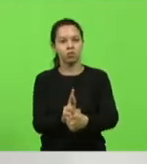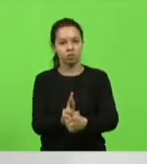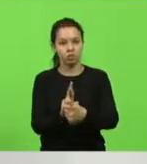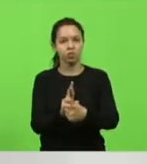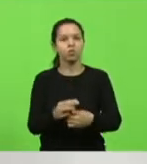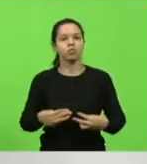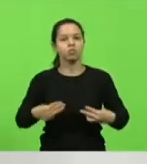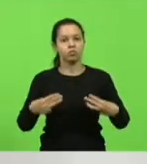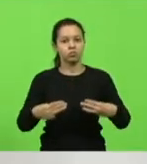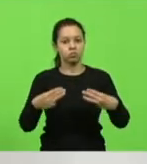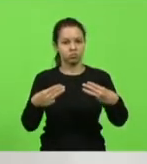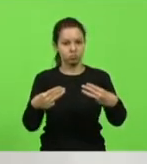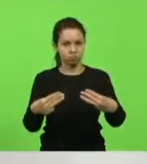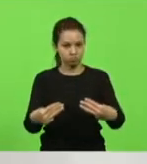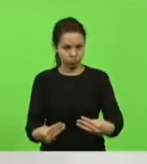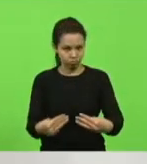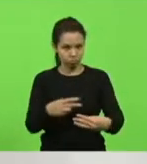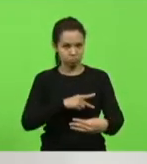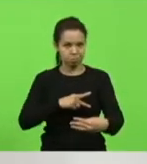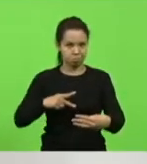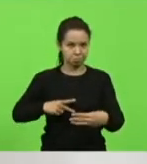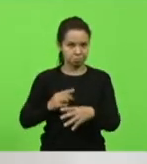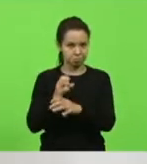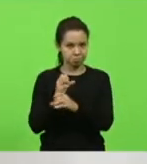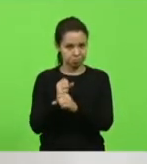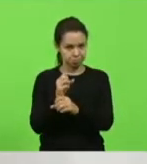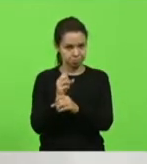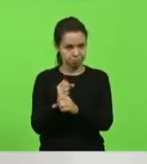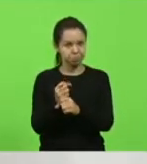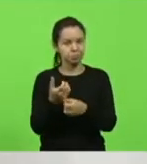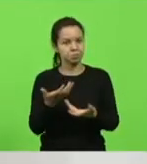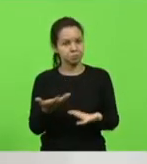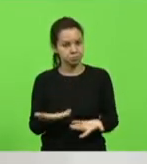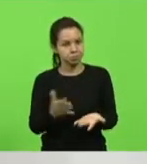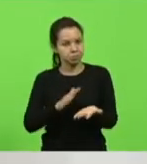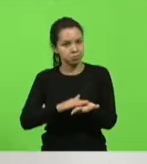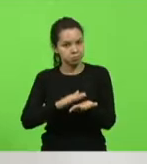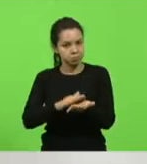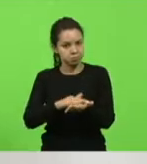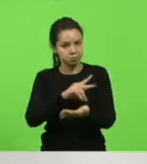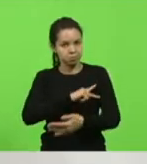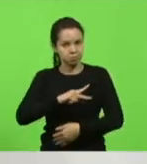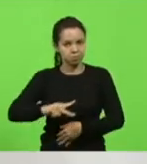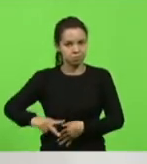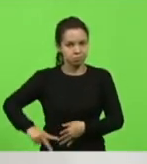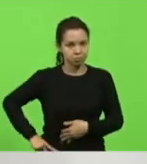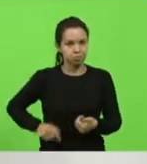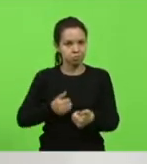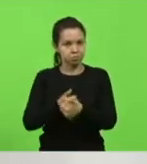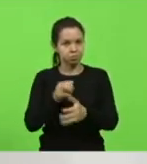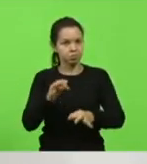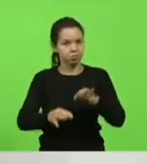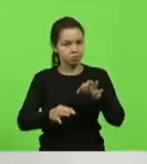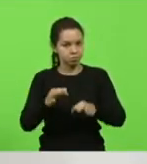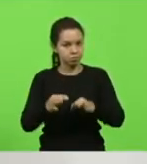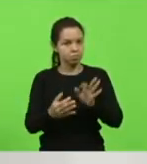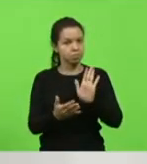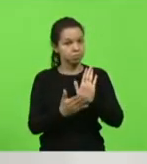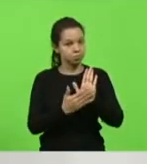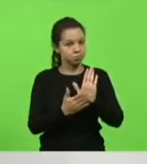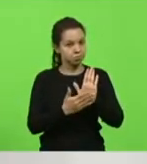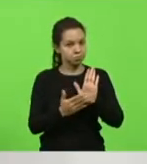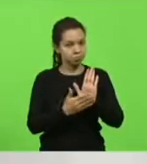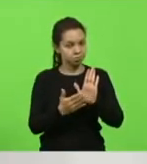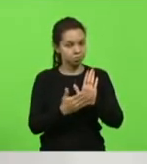de parabenizar a presidência do Tribunal de Justiça pela iniciativa de propor esse termo de cooperação técnica